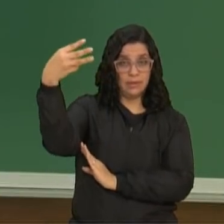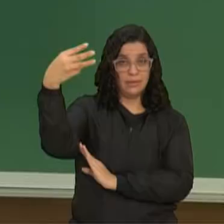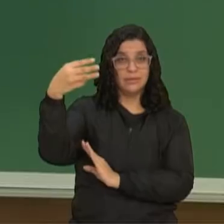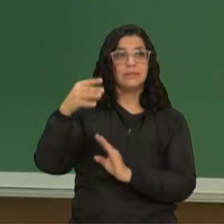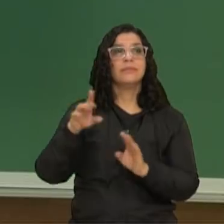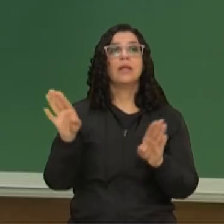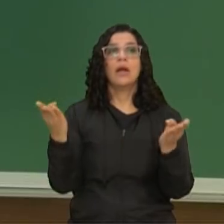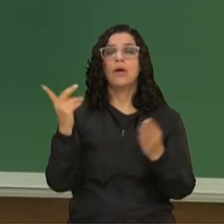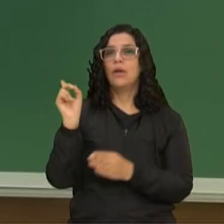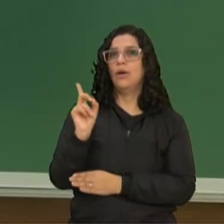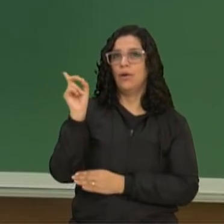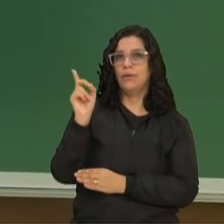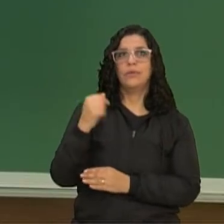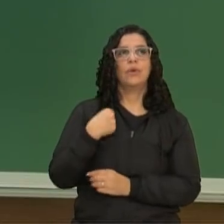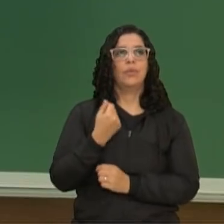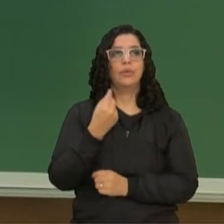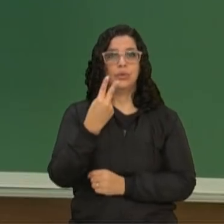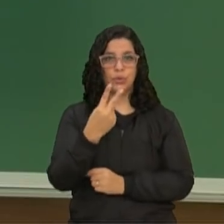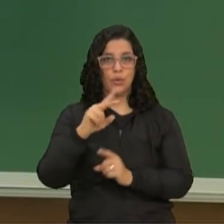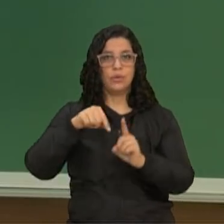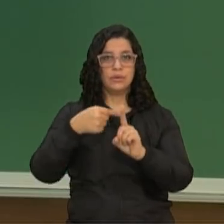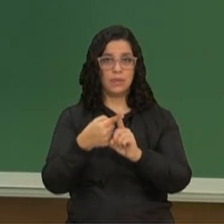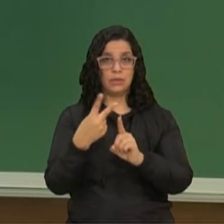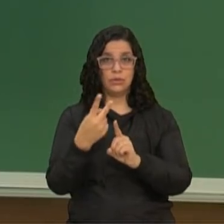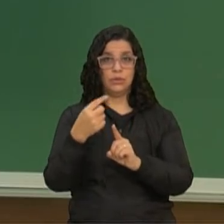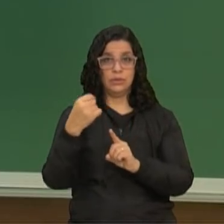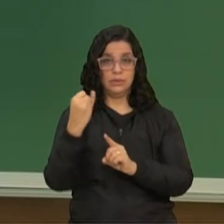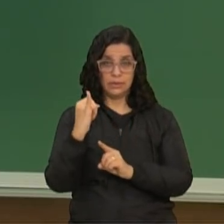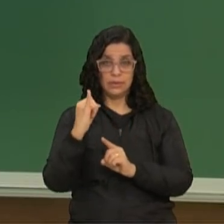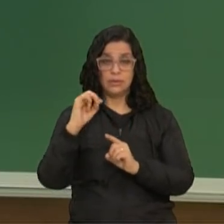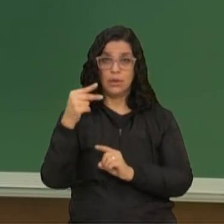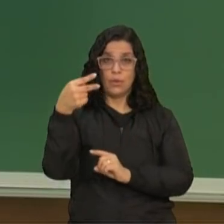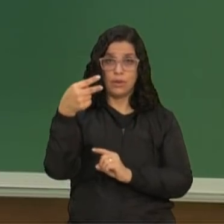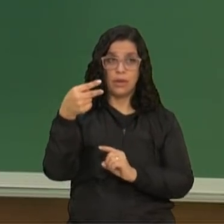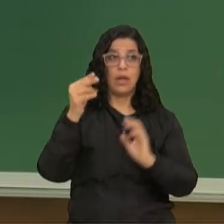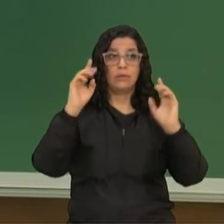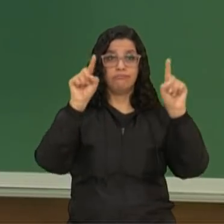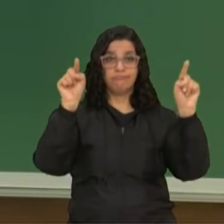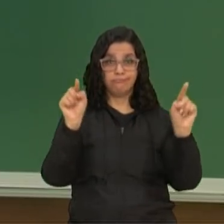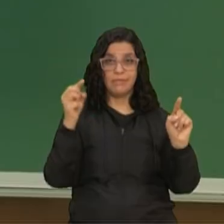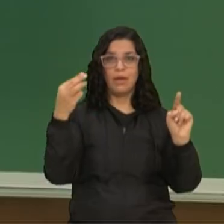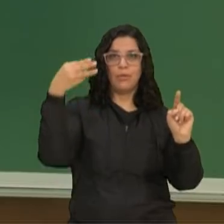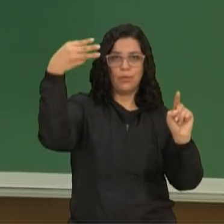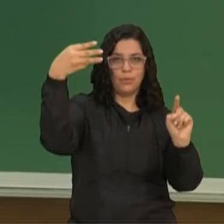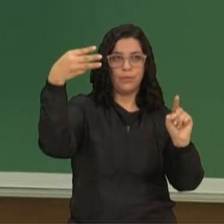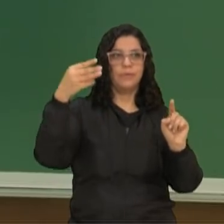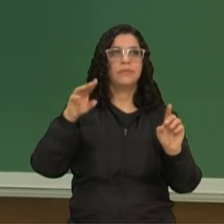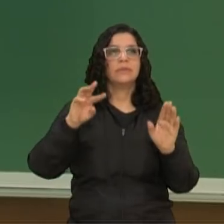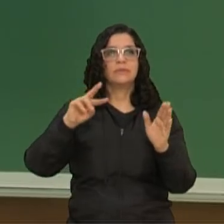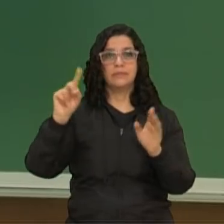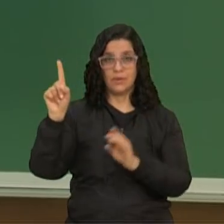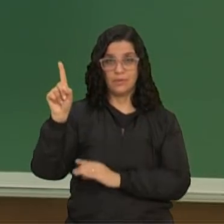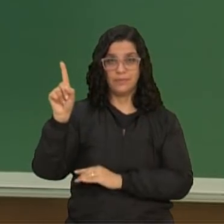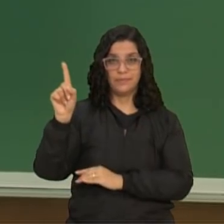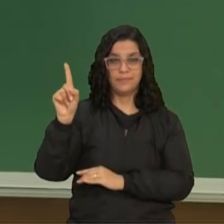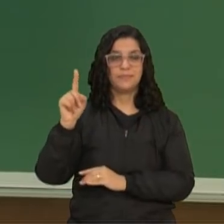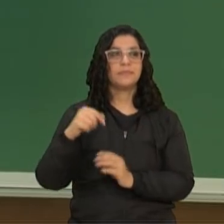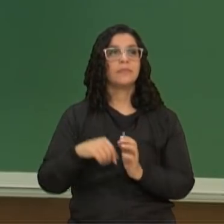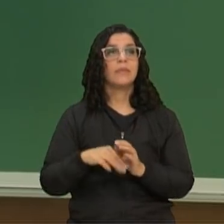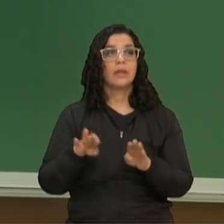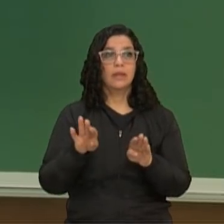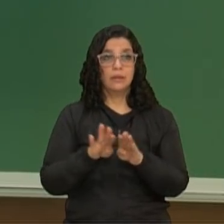propriedades e a gente ficou aqui, ó, 2 mais 2i elevado ao quadrado e elevado ao cubo, que 2 vezes 3 dá